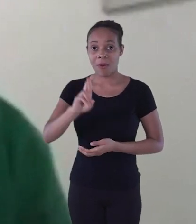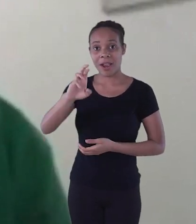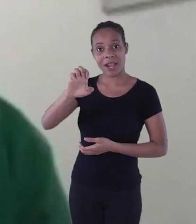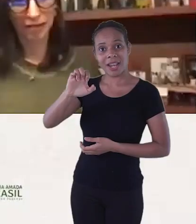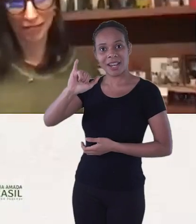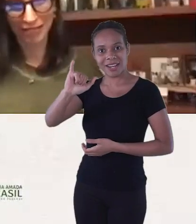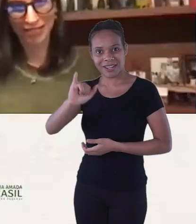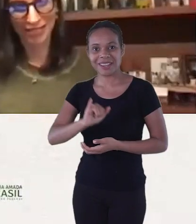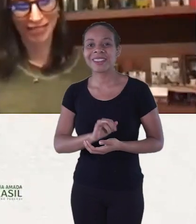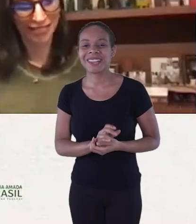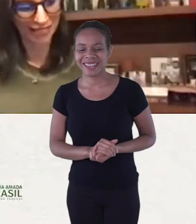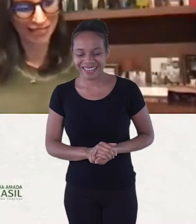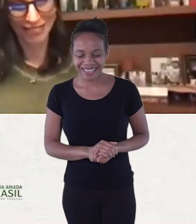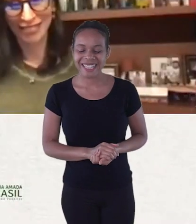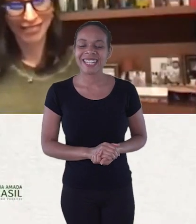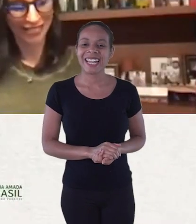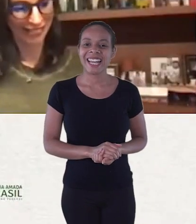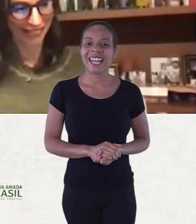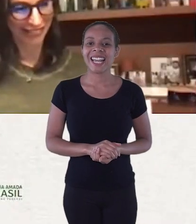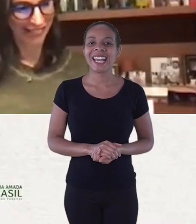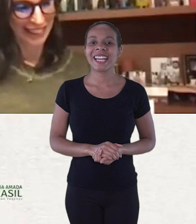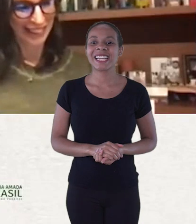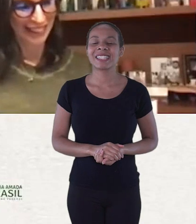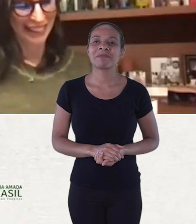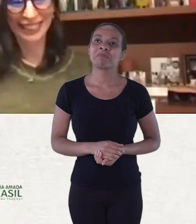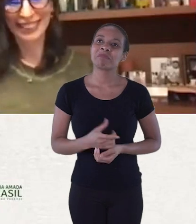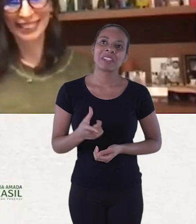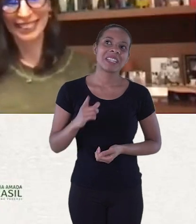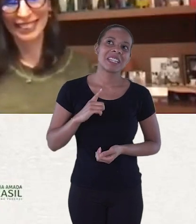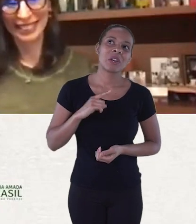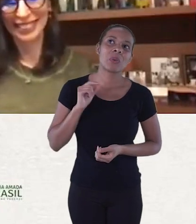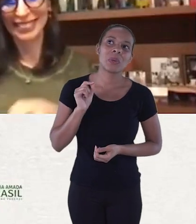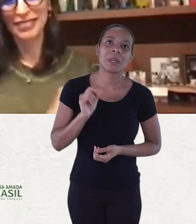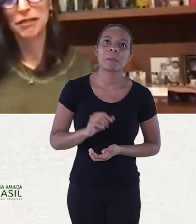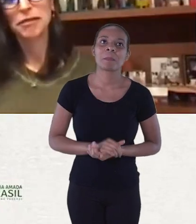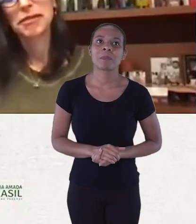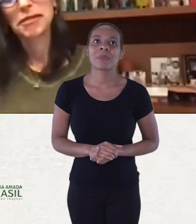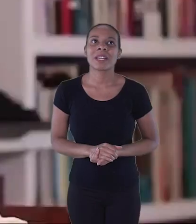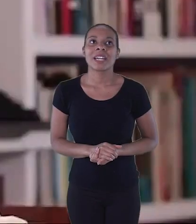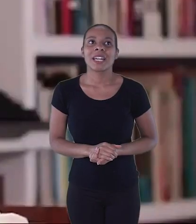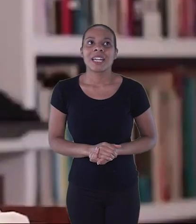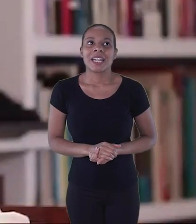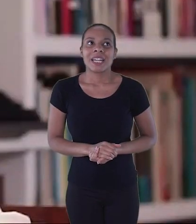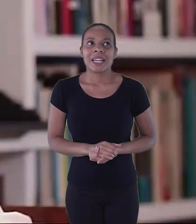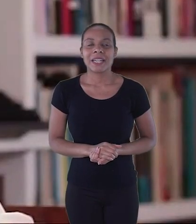Antônio Obá representando Chico Rei. O Chico Rei está envolto em